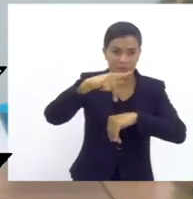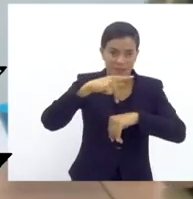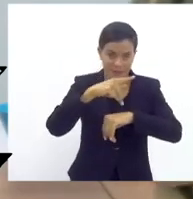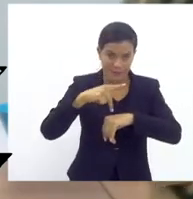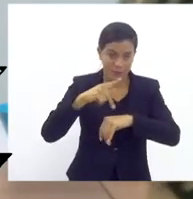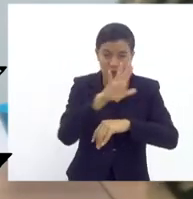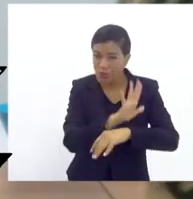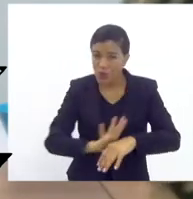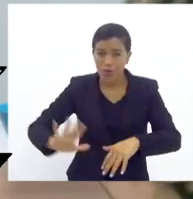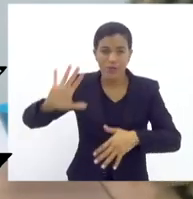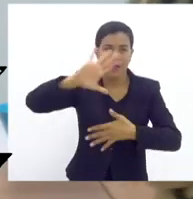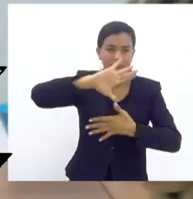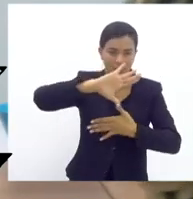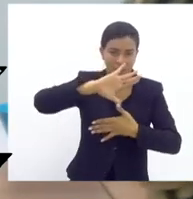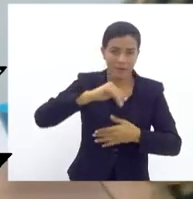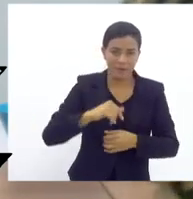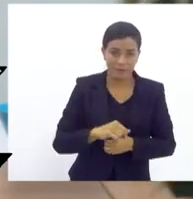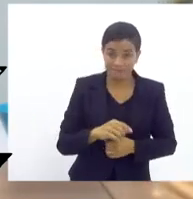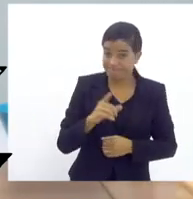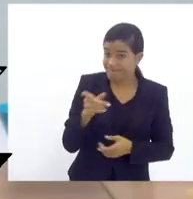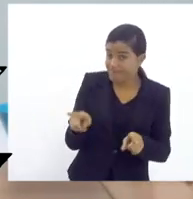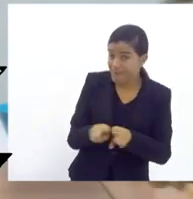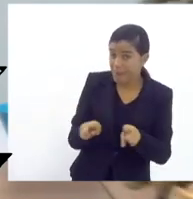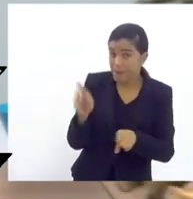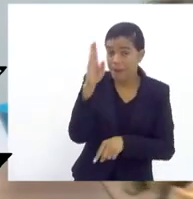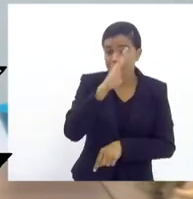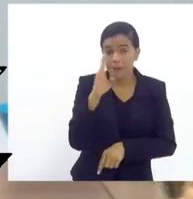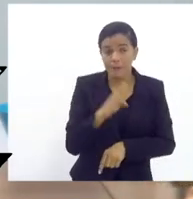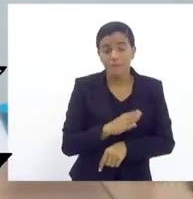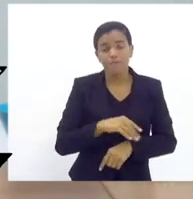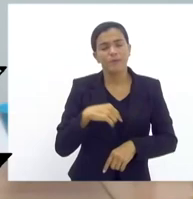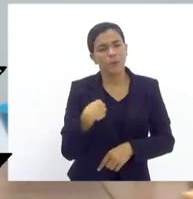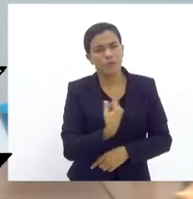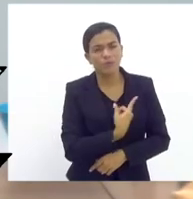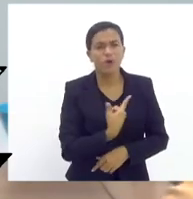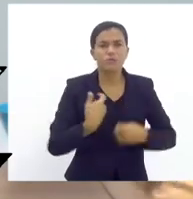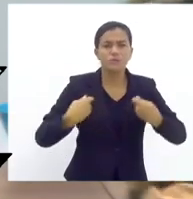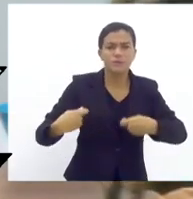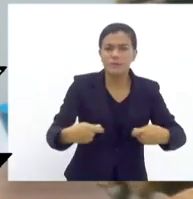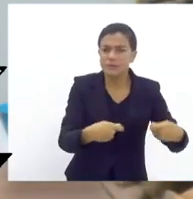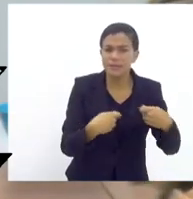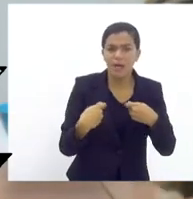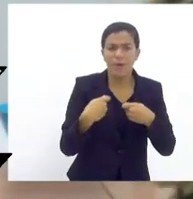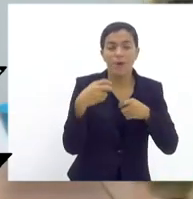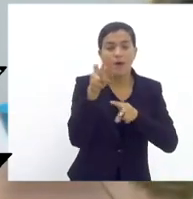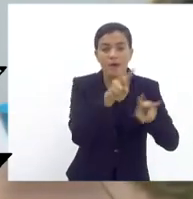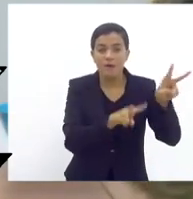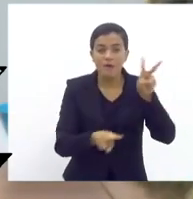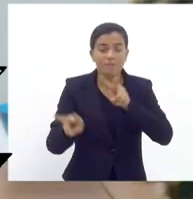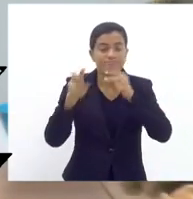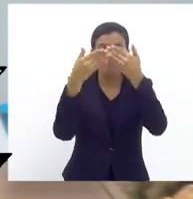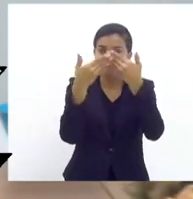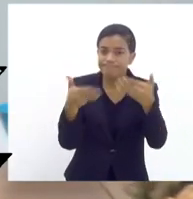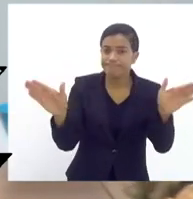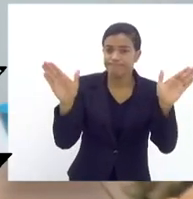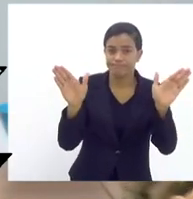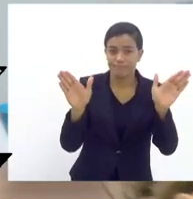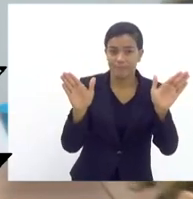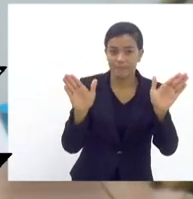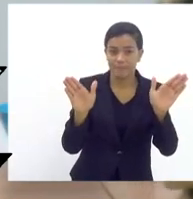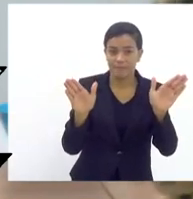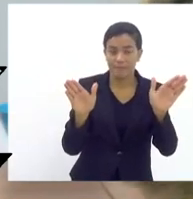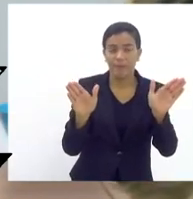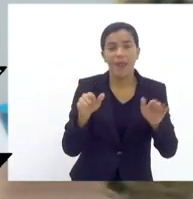América inclusive brasileiros Então a gente tem que a nossa visão ela tem que ser ampla